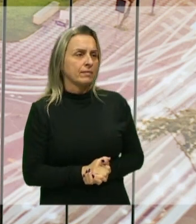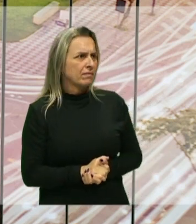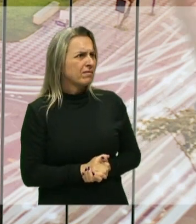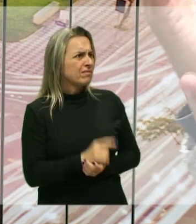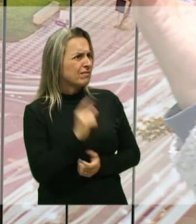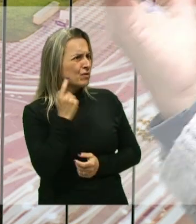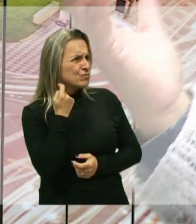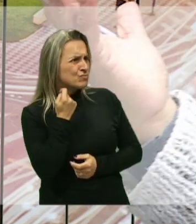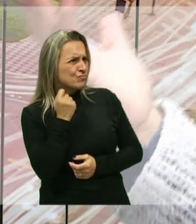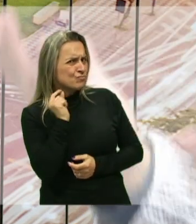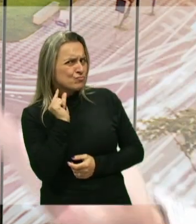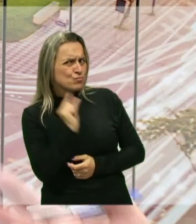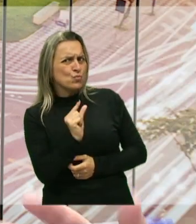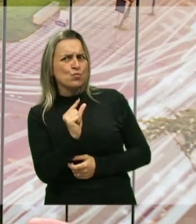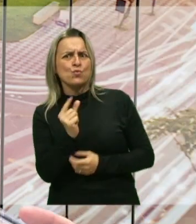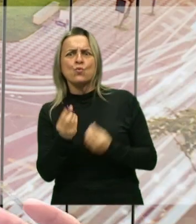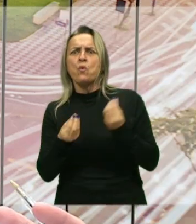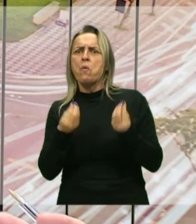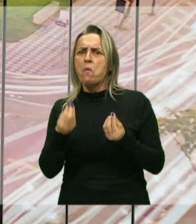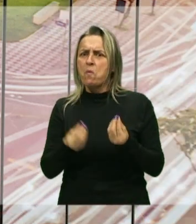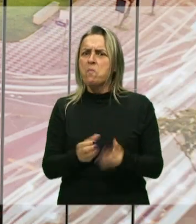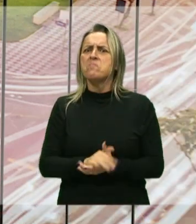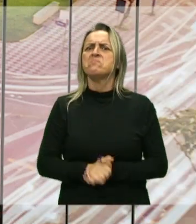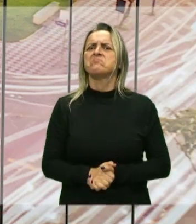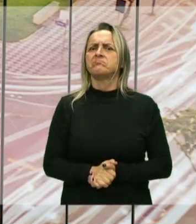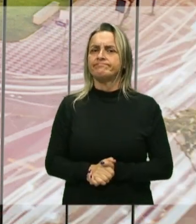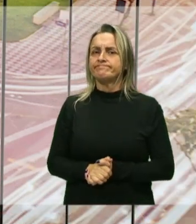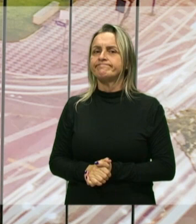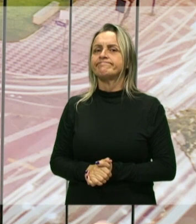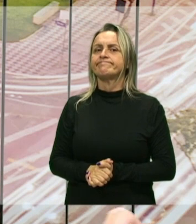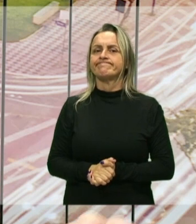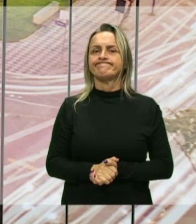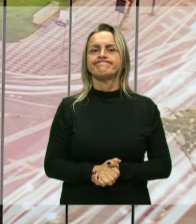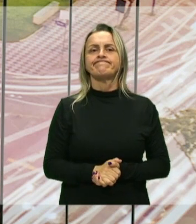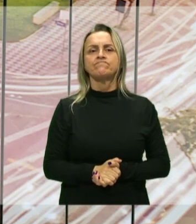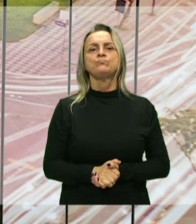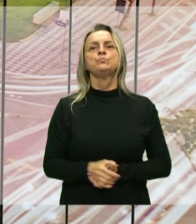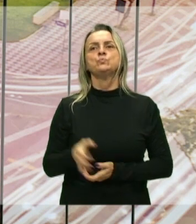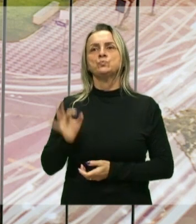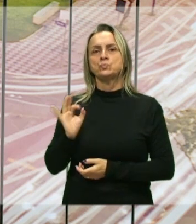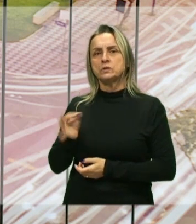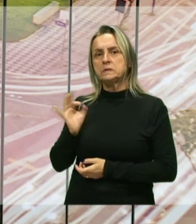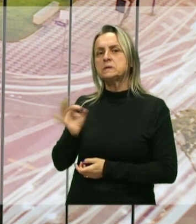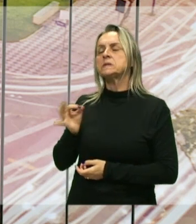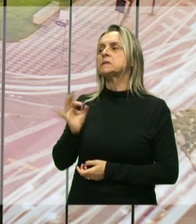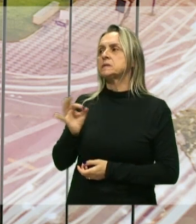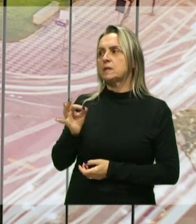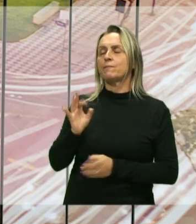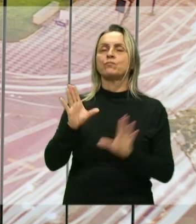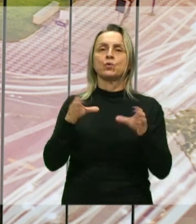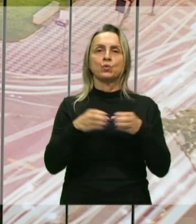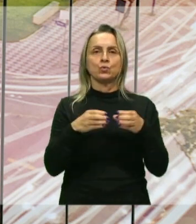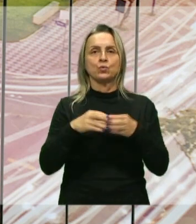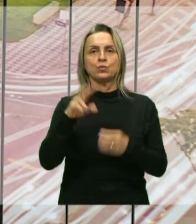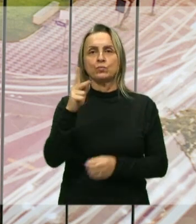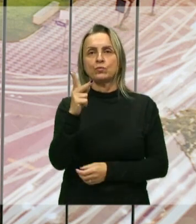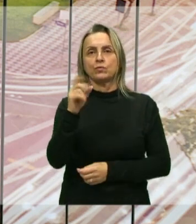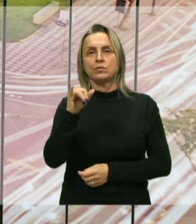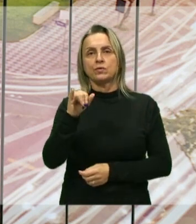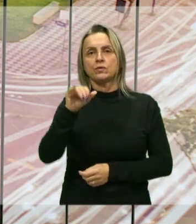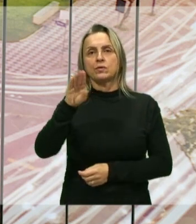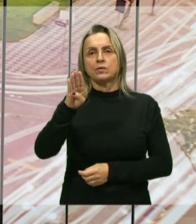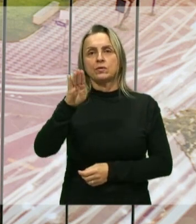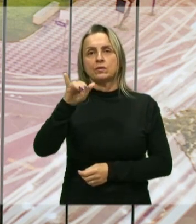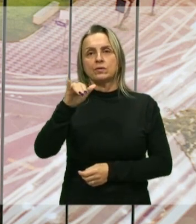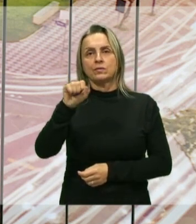né? País com esse território, só cento e poucos. Da ninhada da hibisco, 4 cães-guias